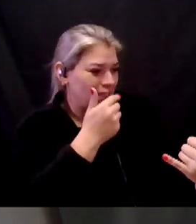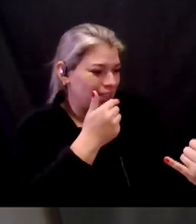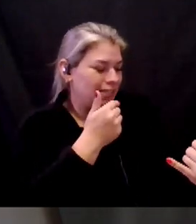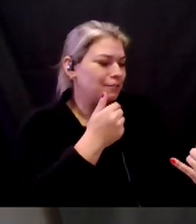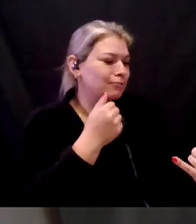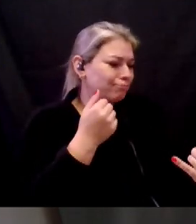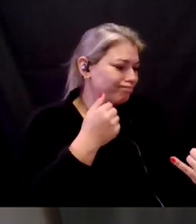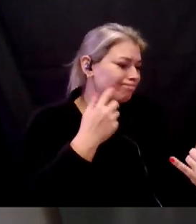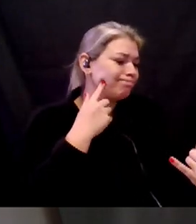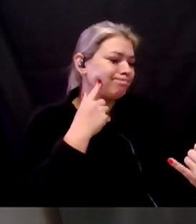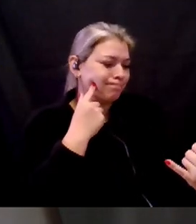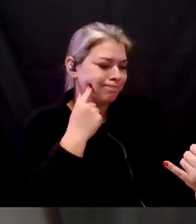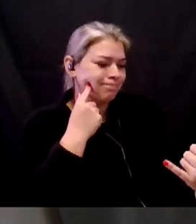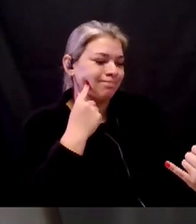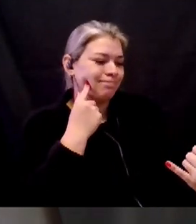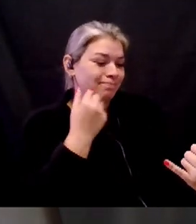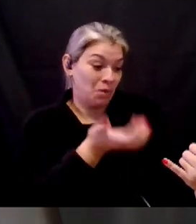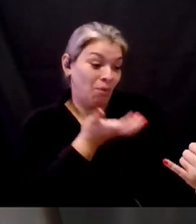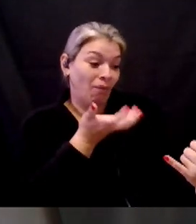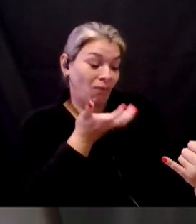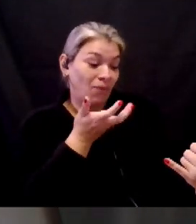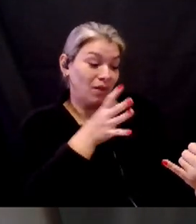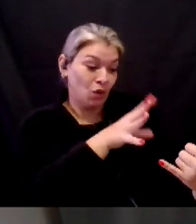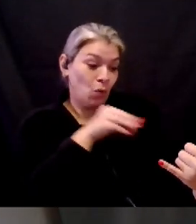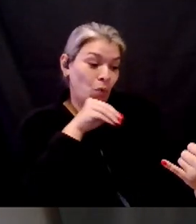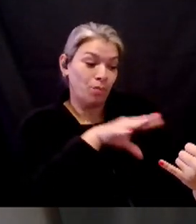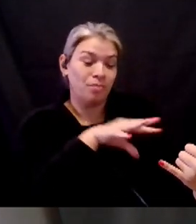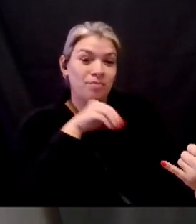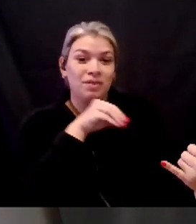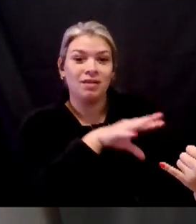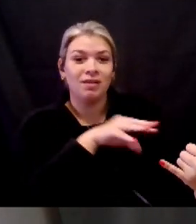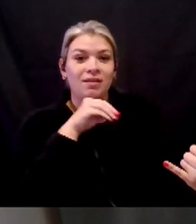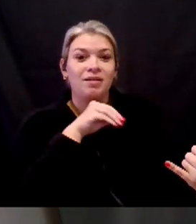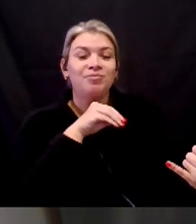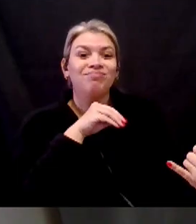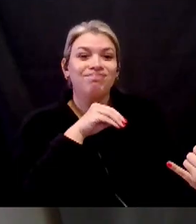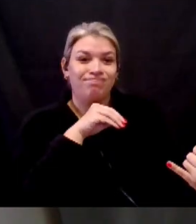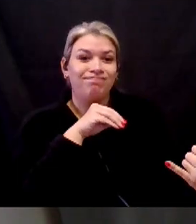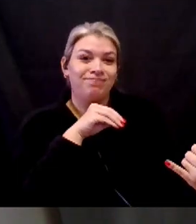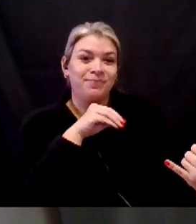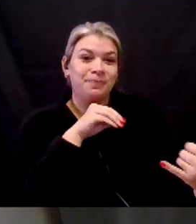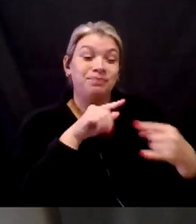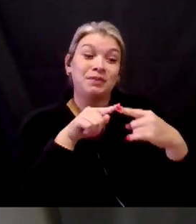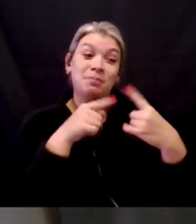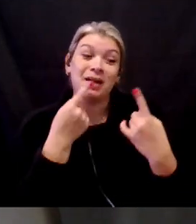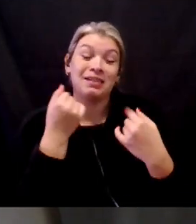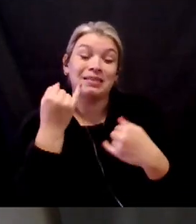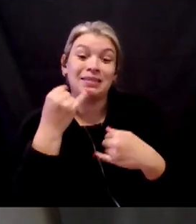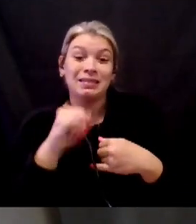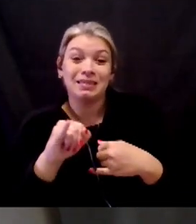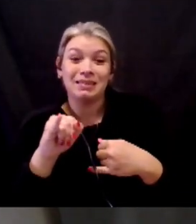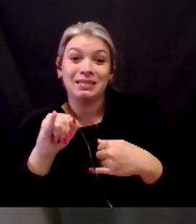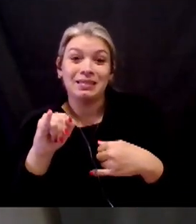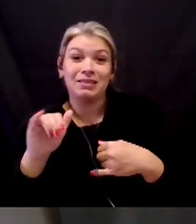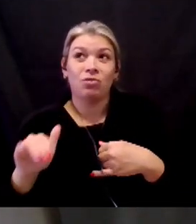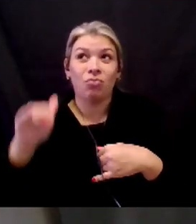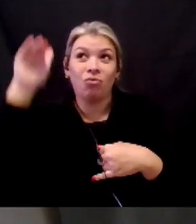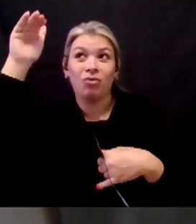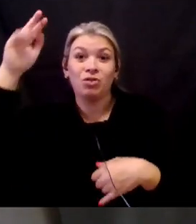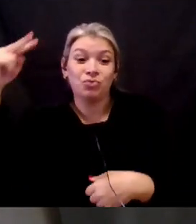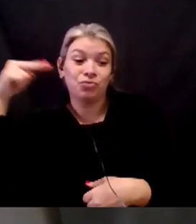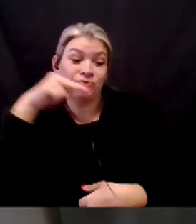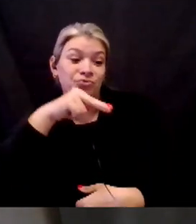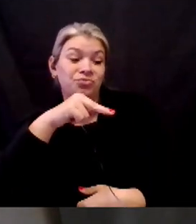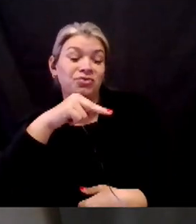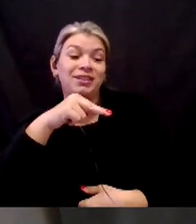ela vai querer imitar aquilo. Exato. E se ela não tem uma supervisão adequada, já era. Então, se ela